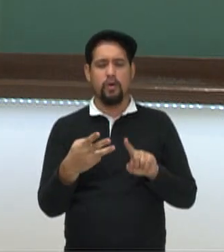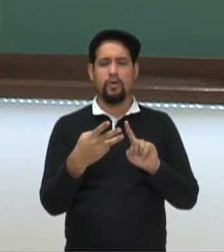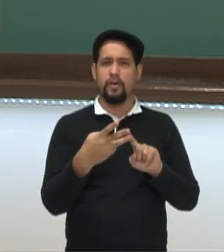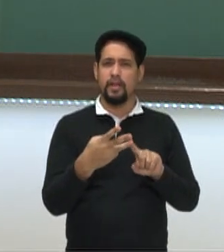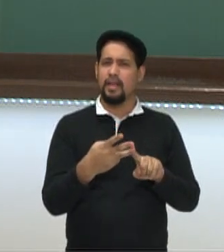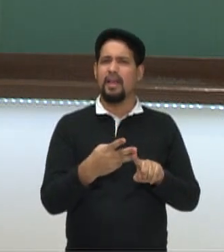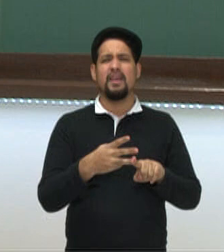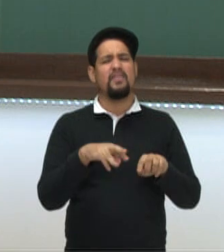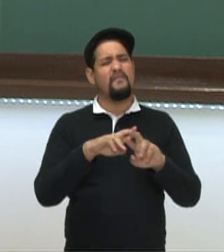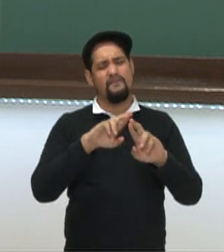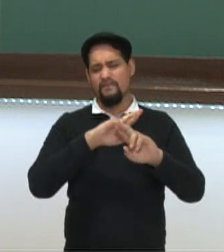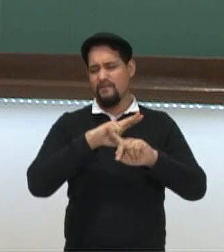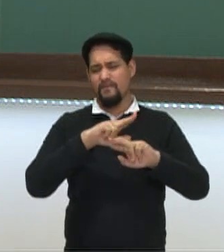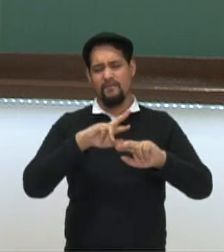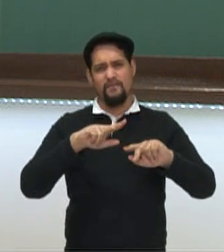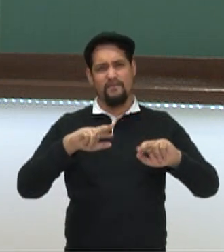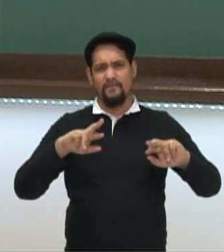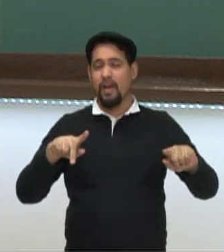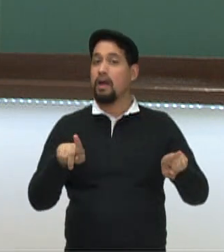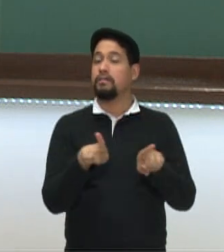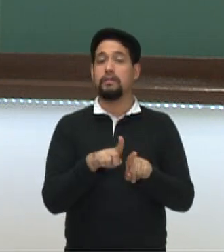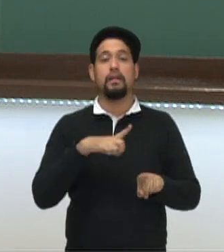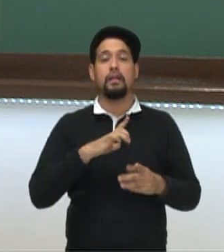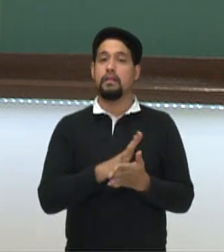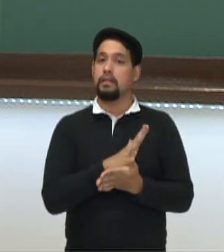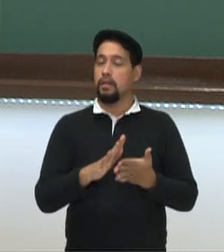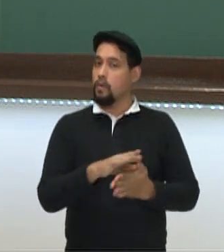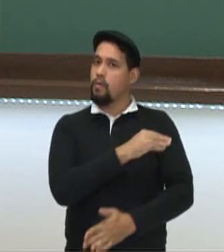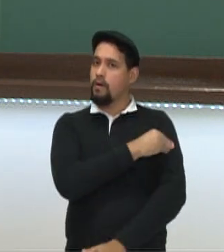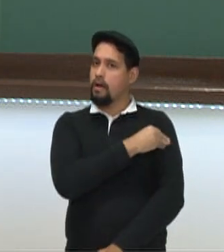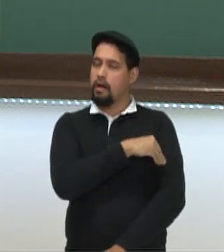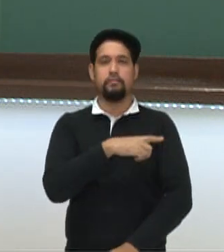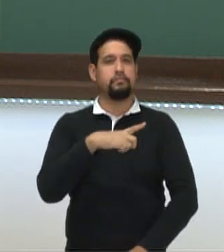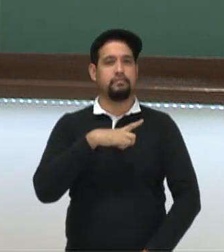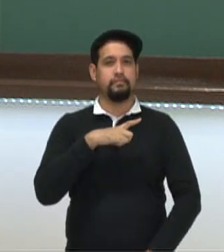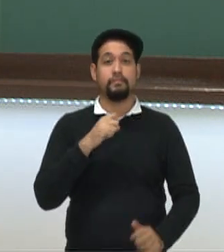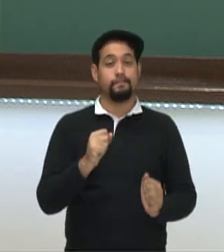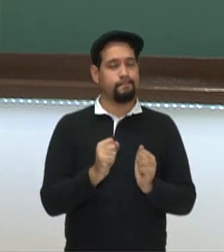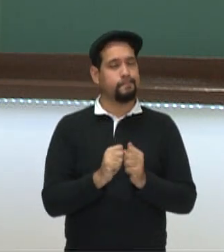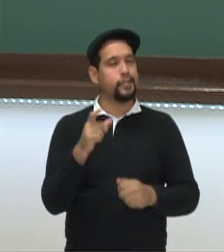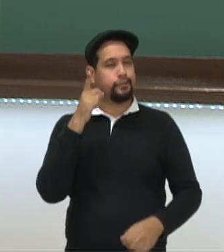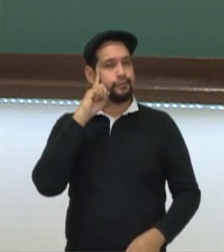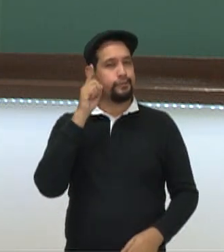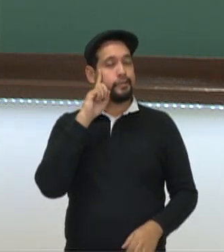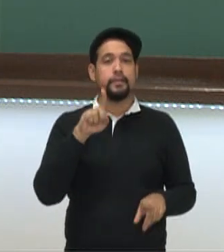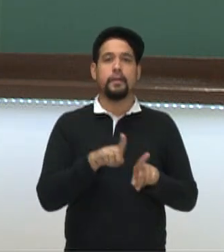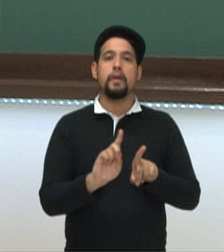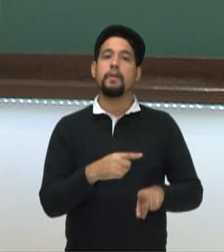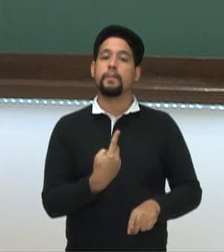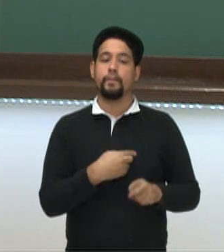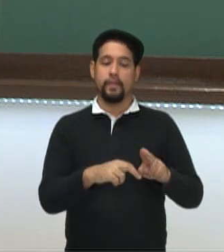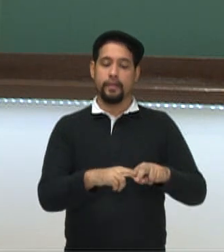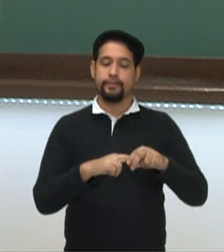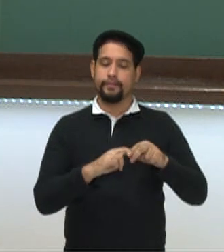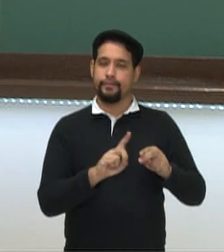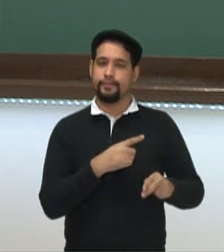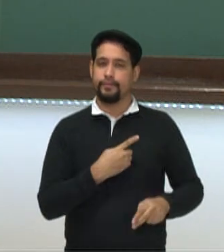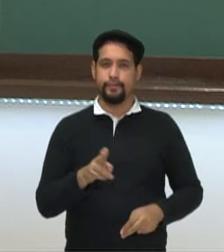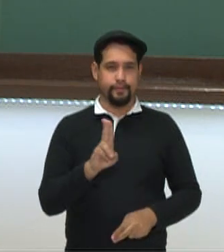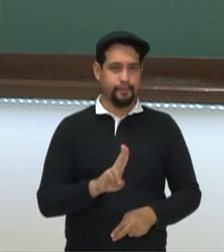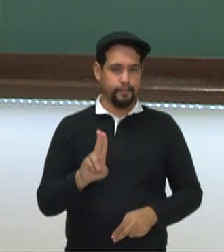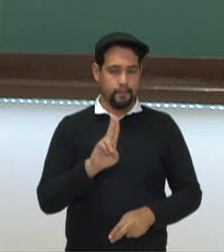isopropílico, nós temos aí alguns álcoois presentes, tá, no nosso dia a dia e por isso nós